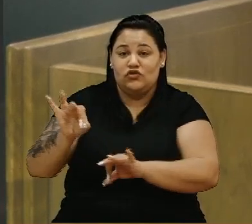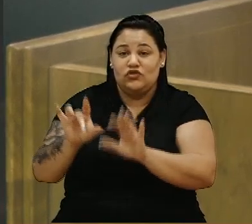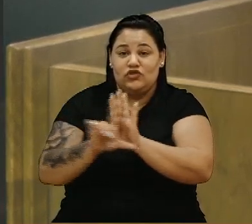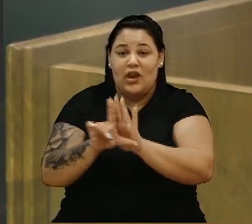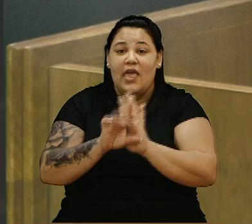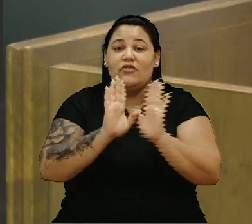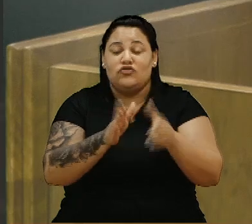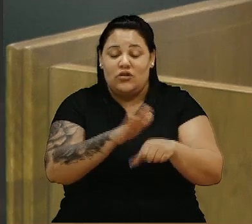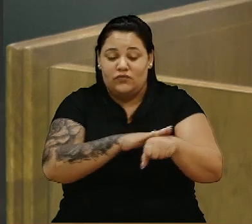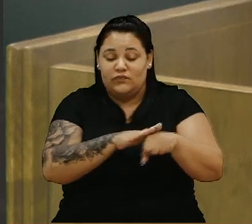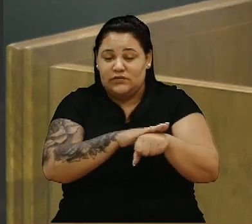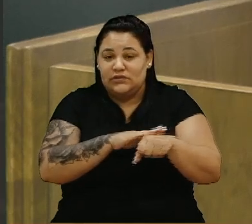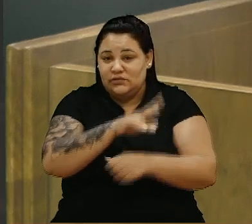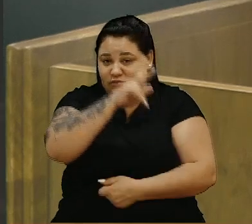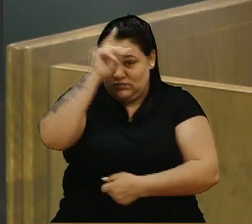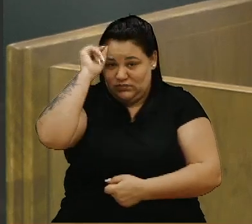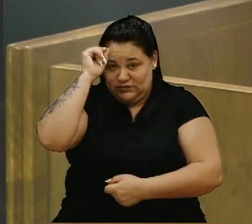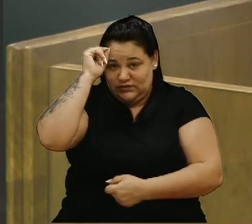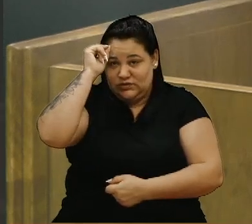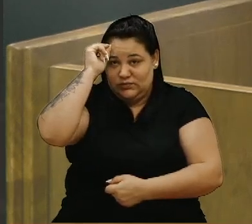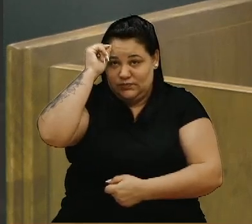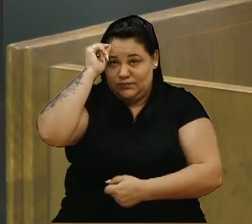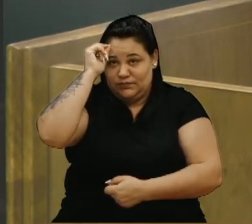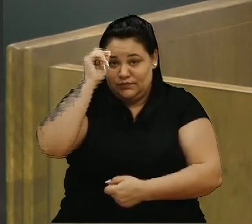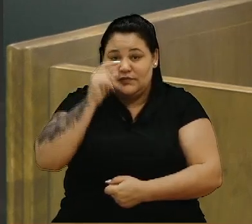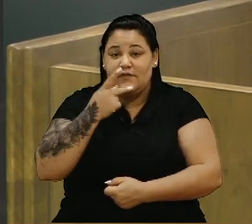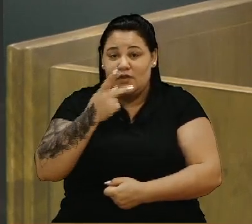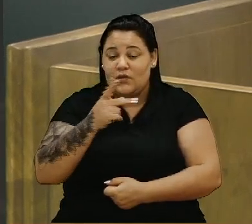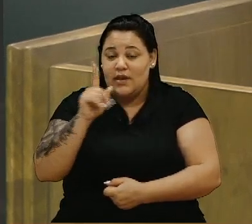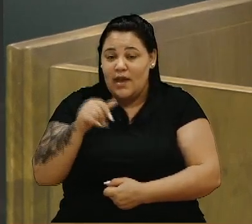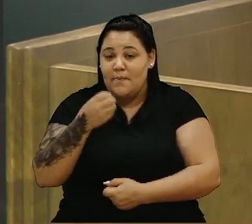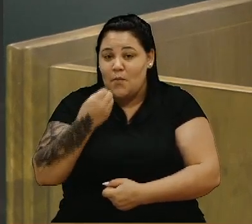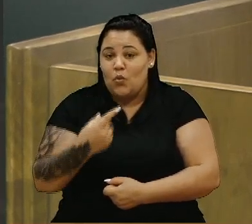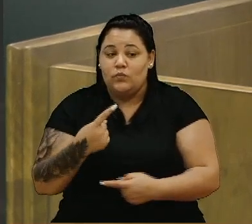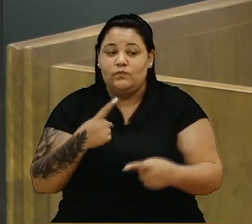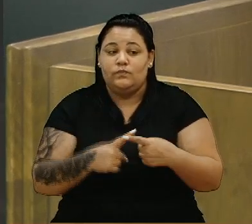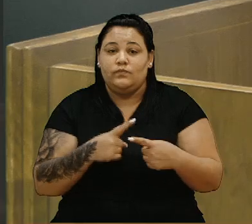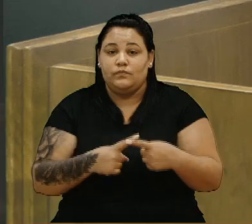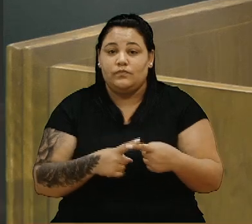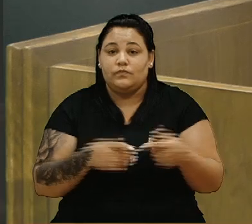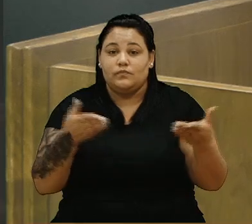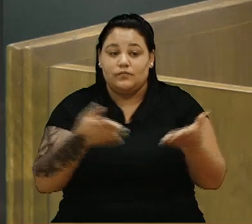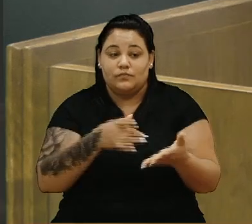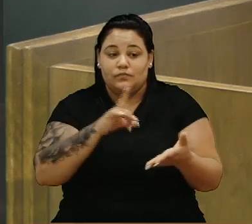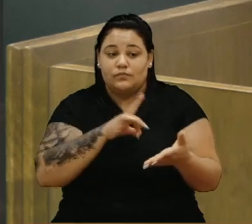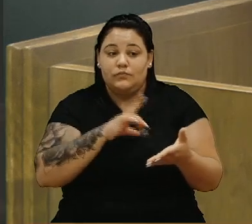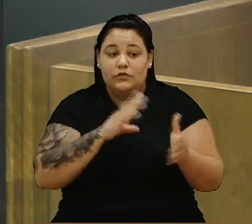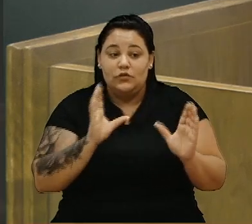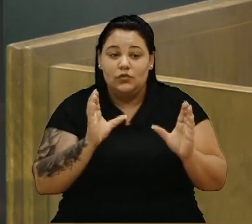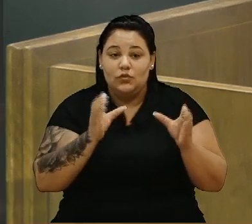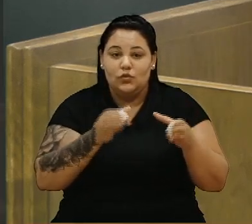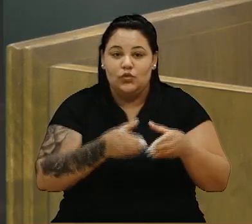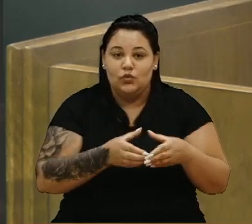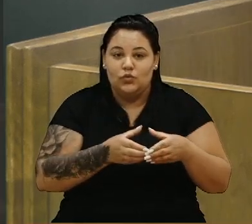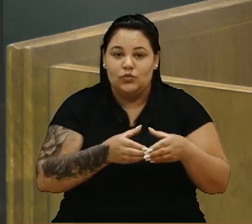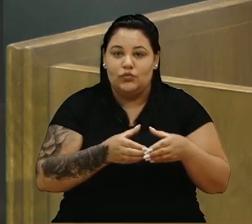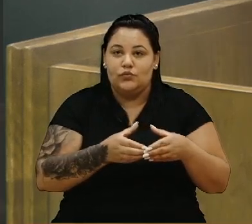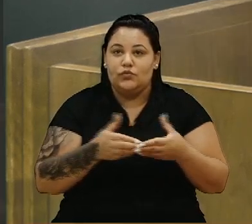com o prefeito, ele também disse que era viável, porque agora estava tendo uma rede